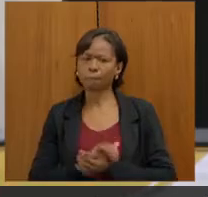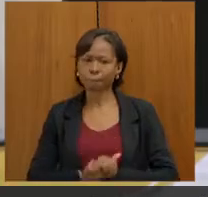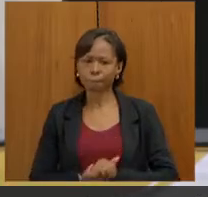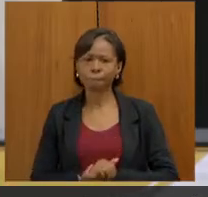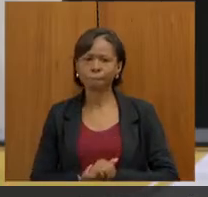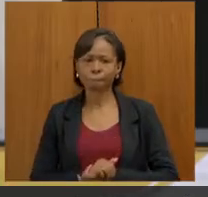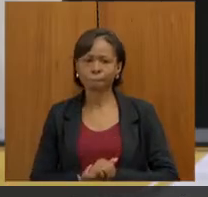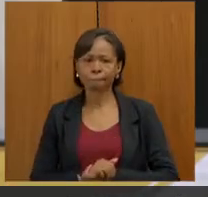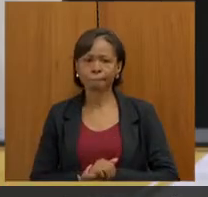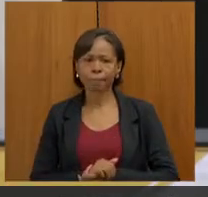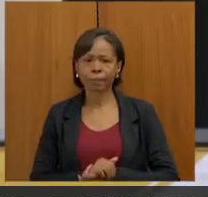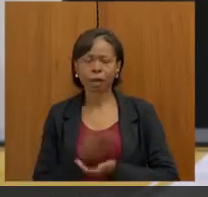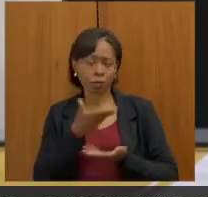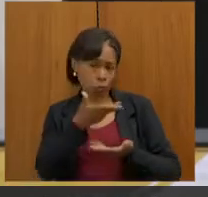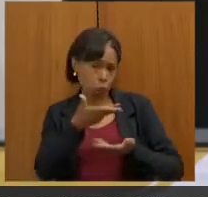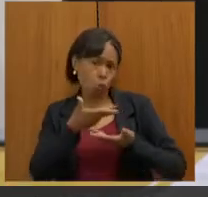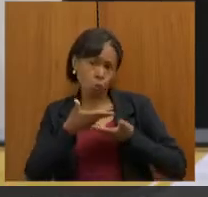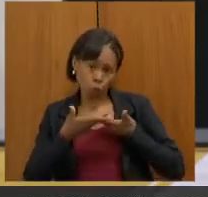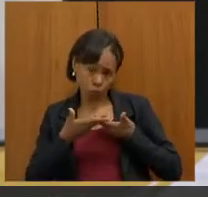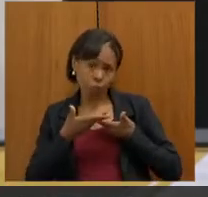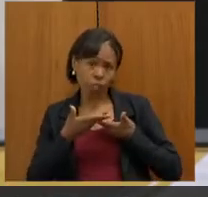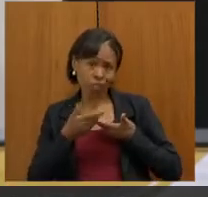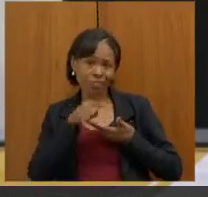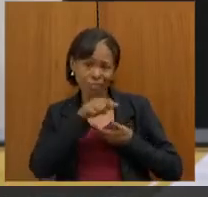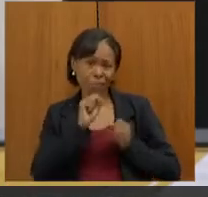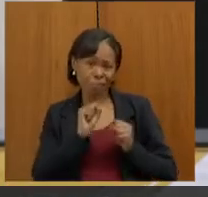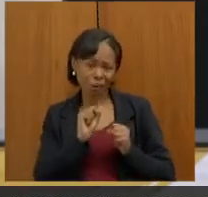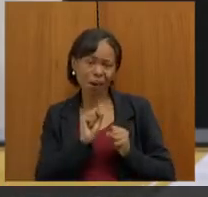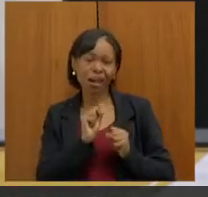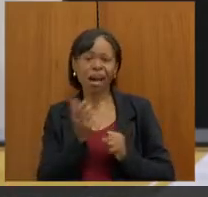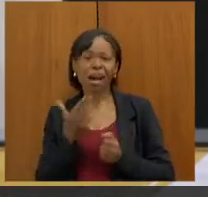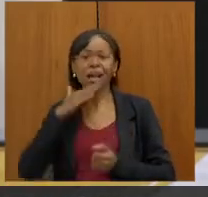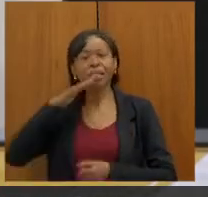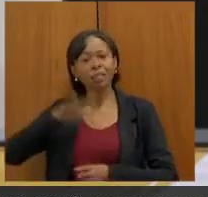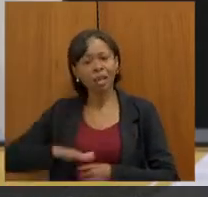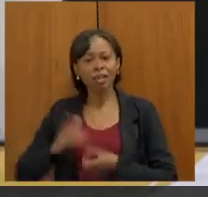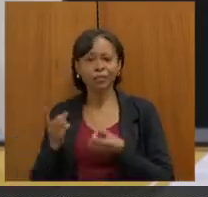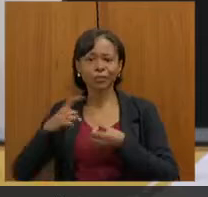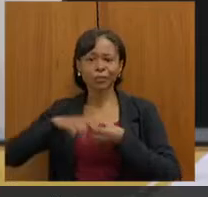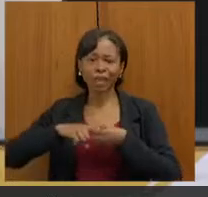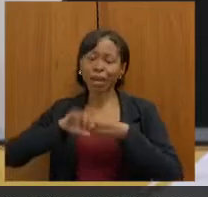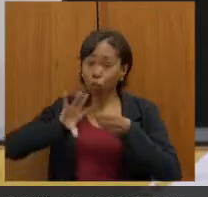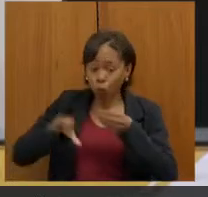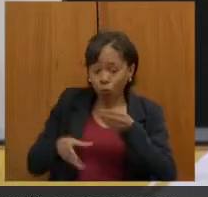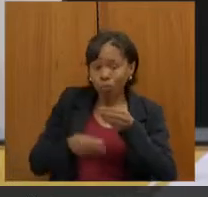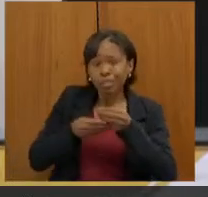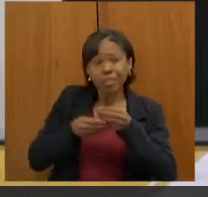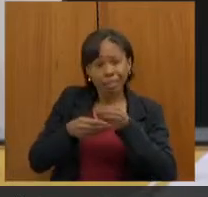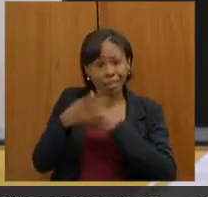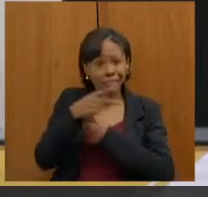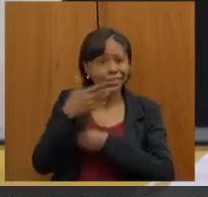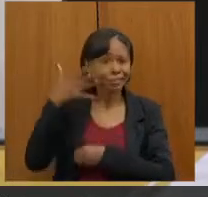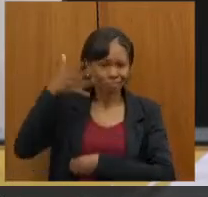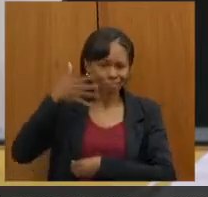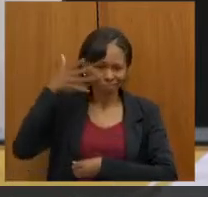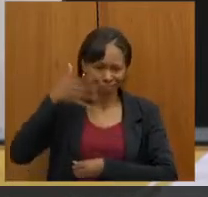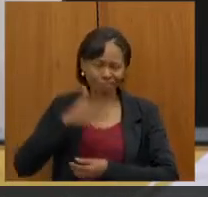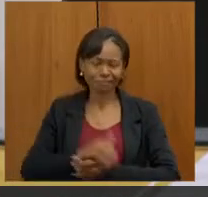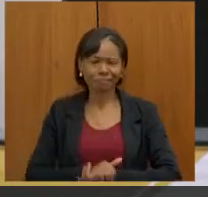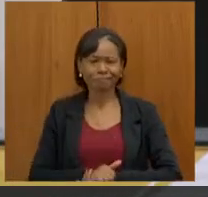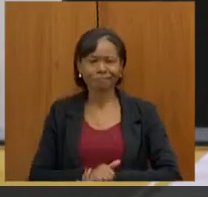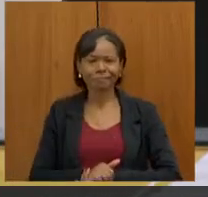né então já fica aqui o convite para fazer o uso da palavra à tarde e complementar nem as suas colocações